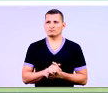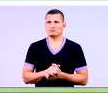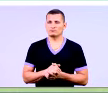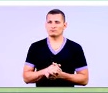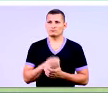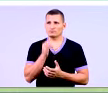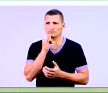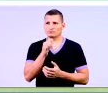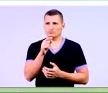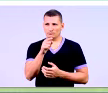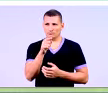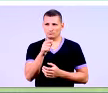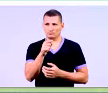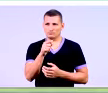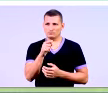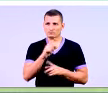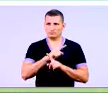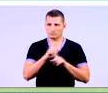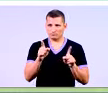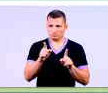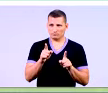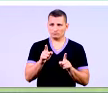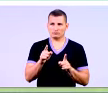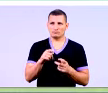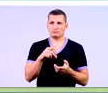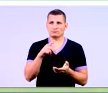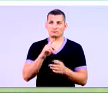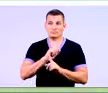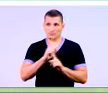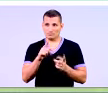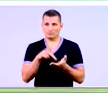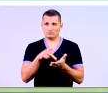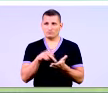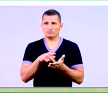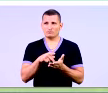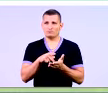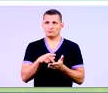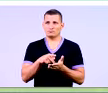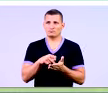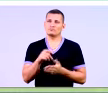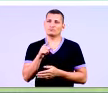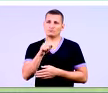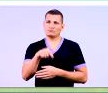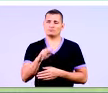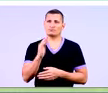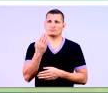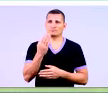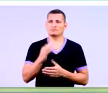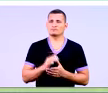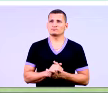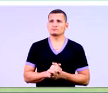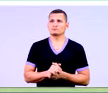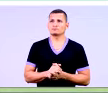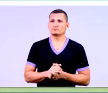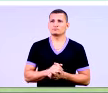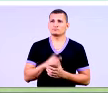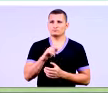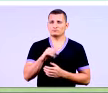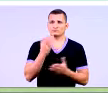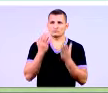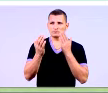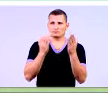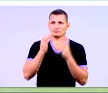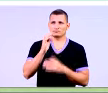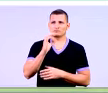dizendo que essa expressão não é verdadeira ela então é falso operadores lógicos